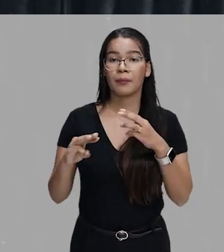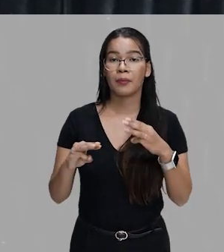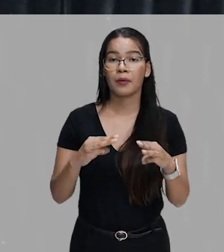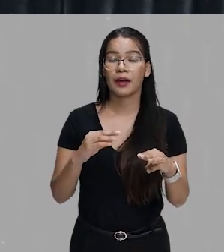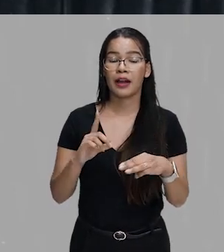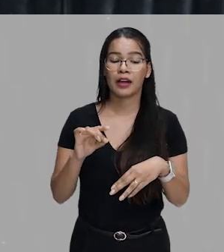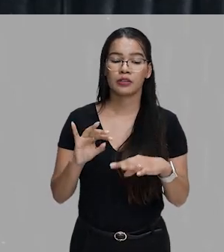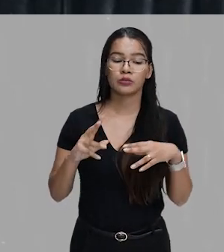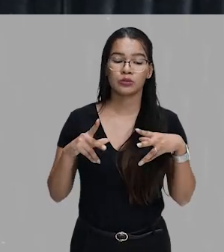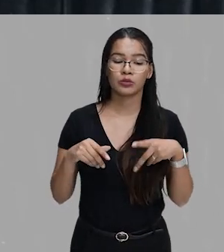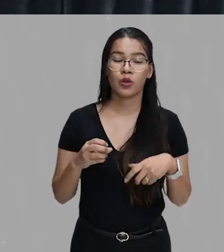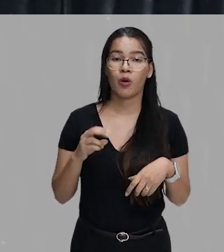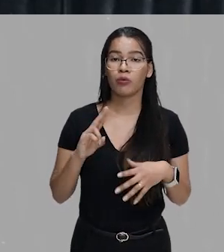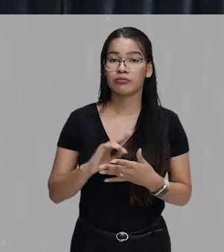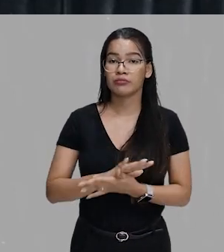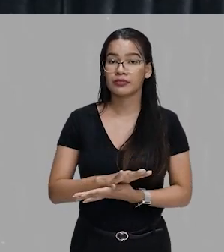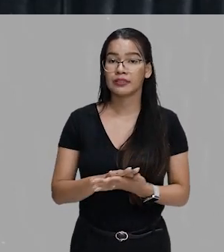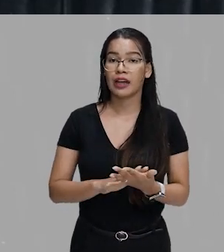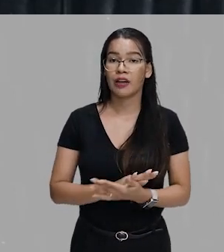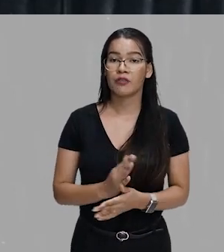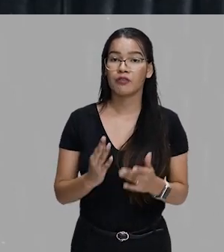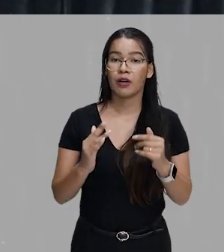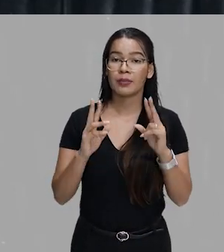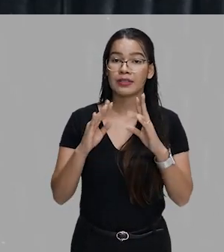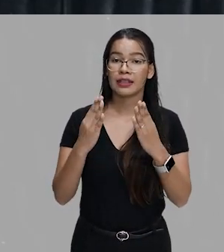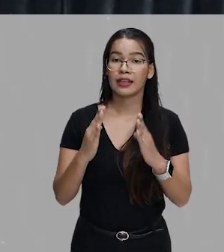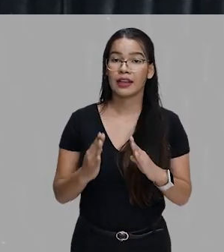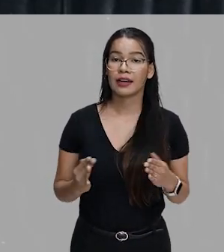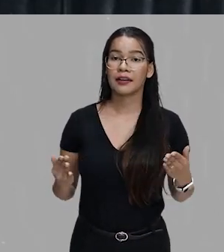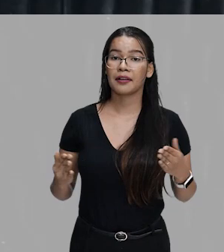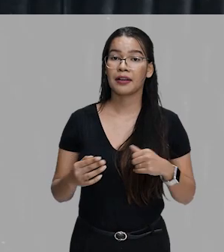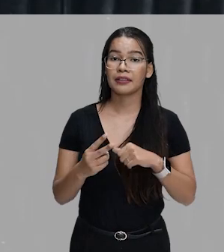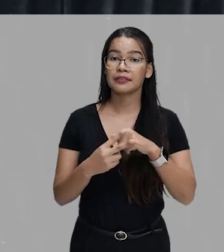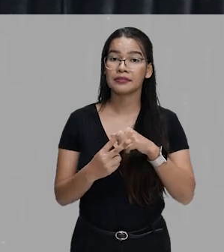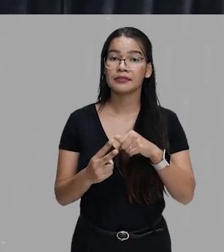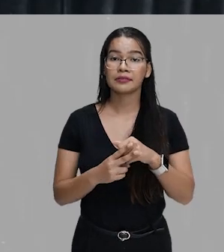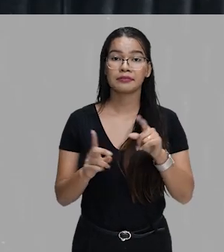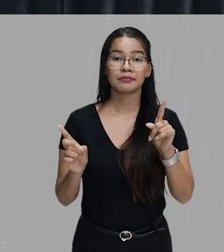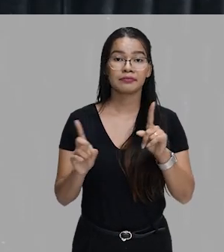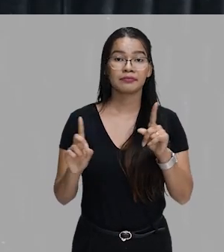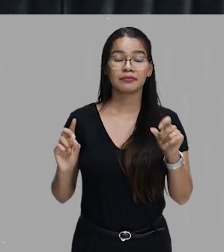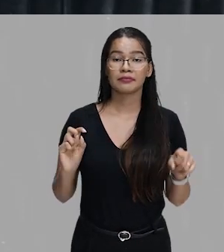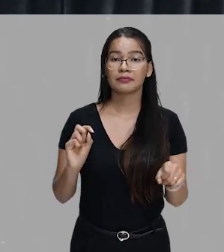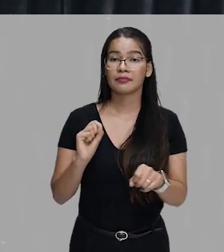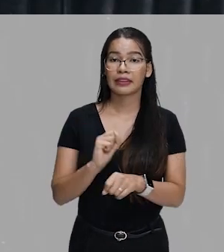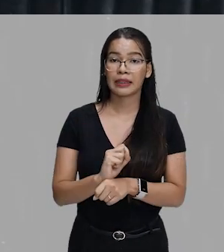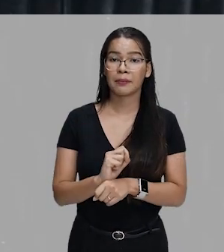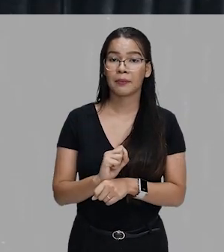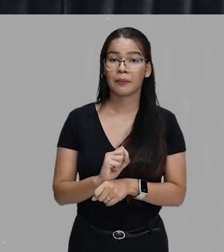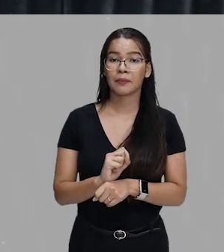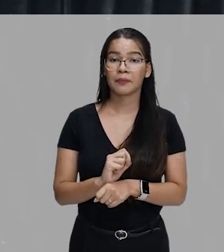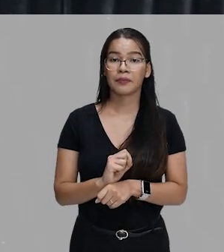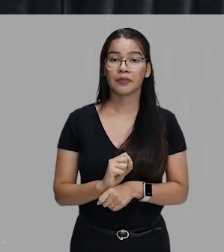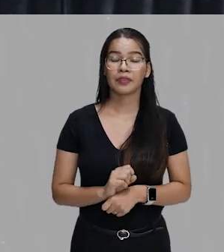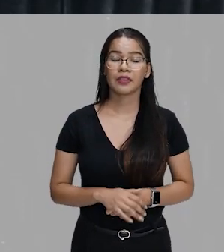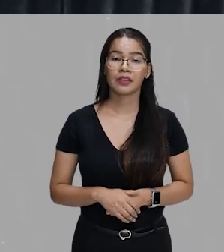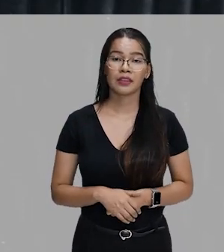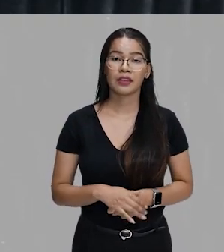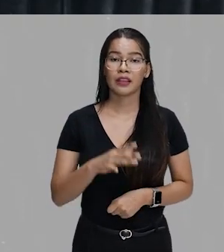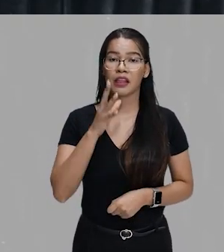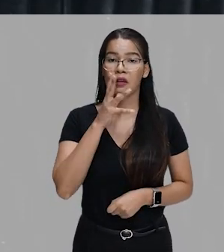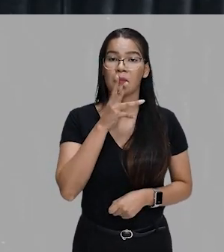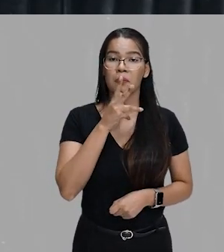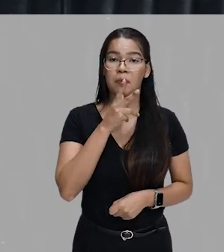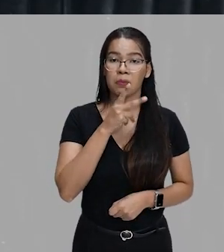Vamos para os verbos, tá? Não demora, bem aqui, ó. Demorar, eu tenho uma oração. Vai voltar, uma